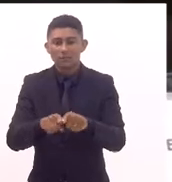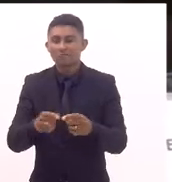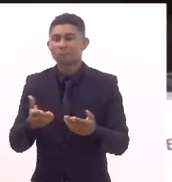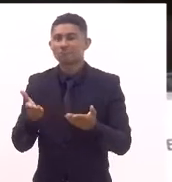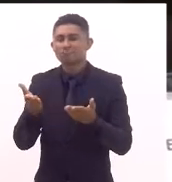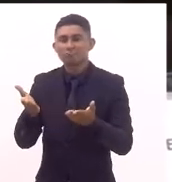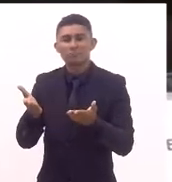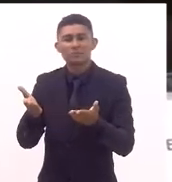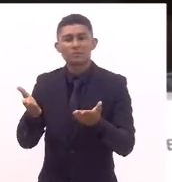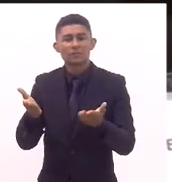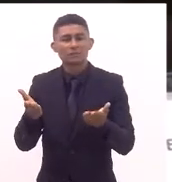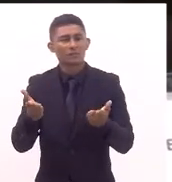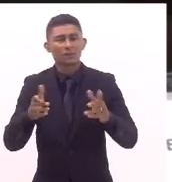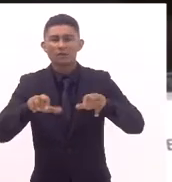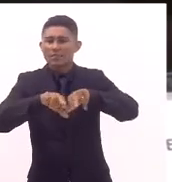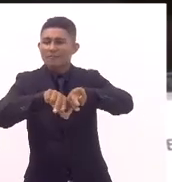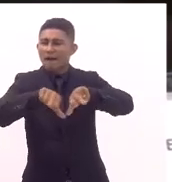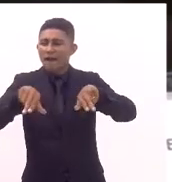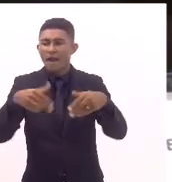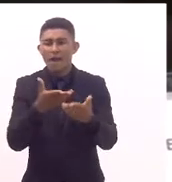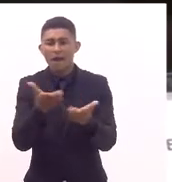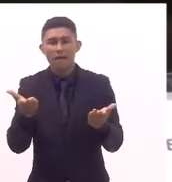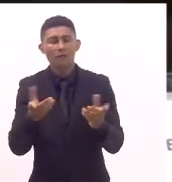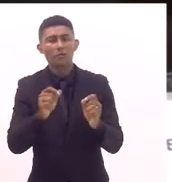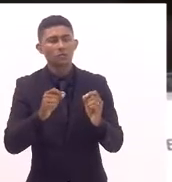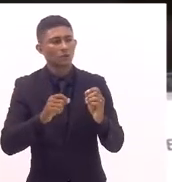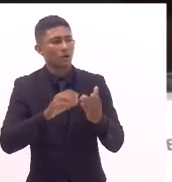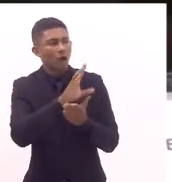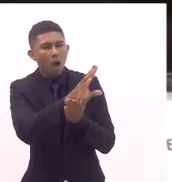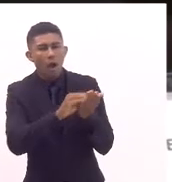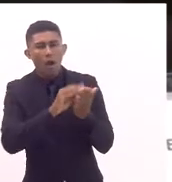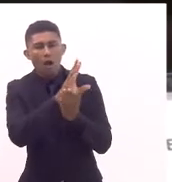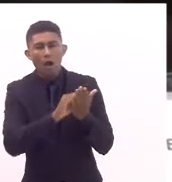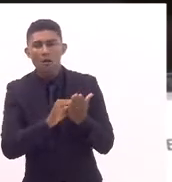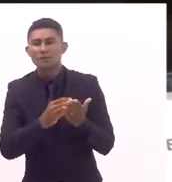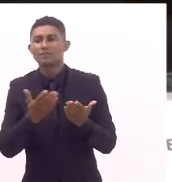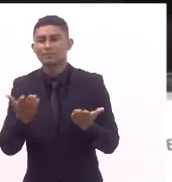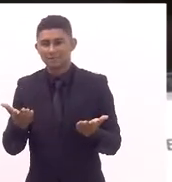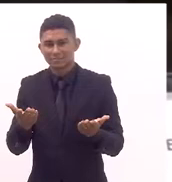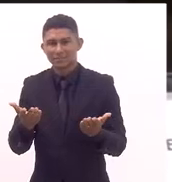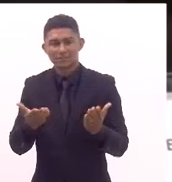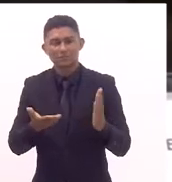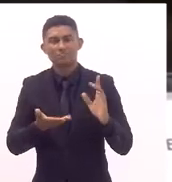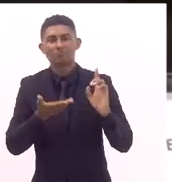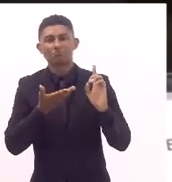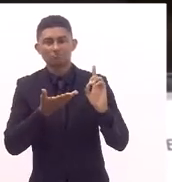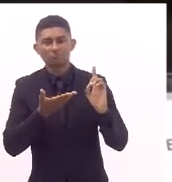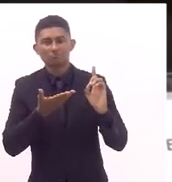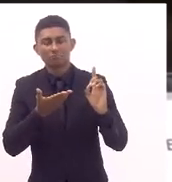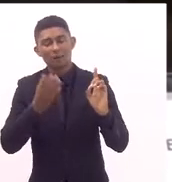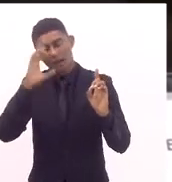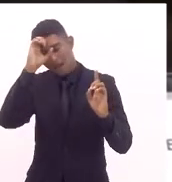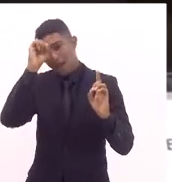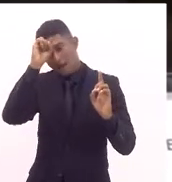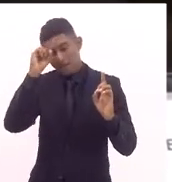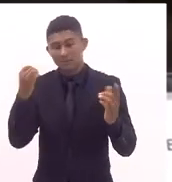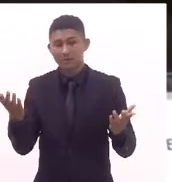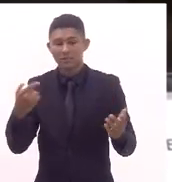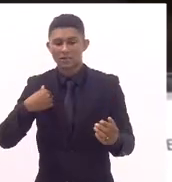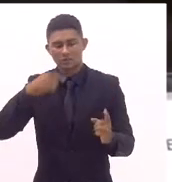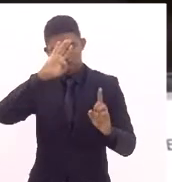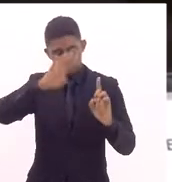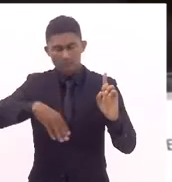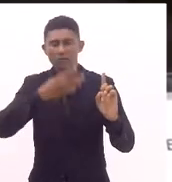as diversas beneditas que há em cada homem com humildade Nobre para aprender com você minha